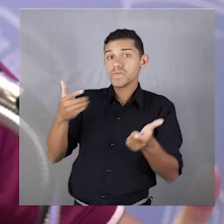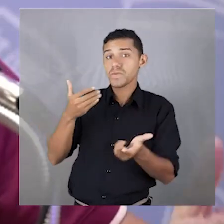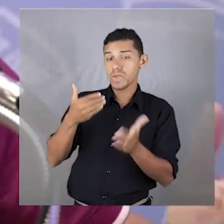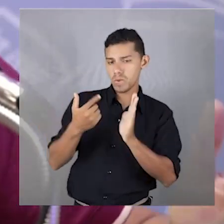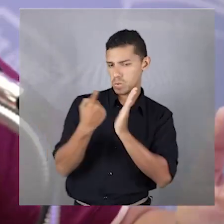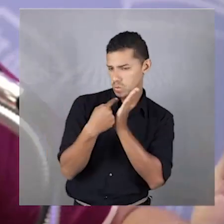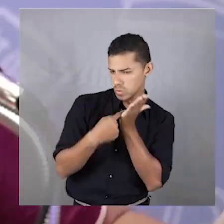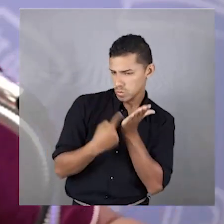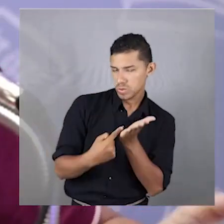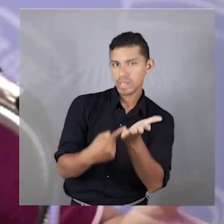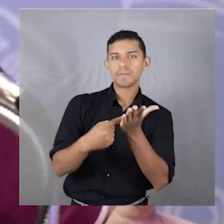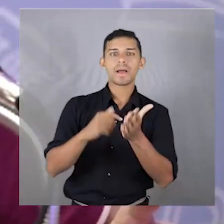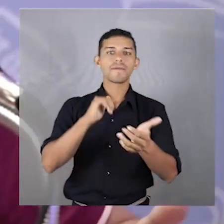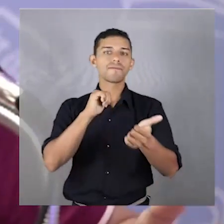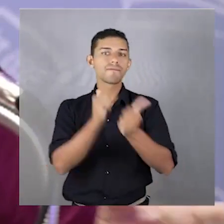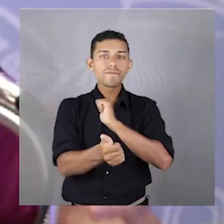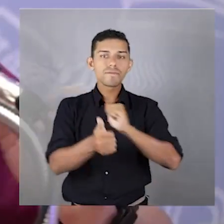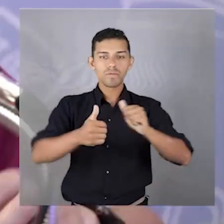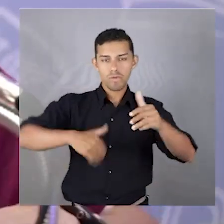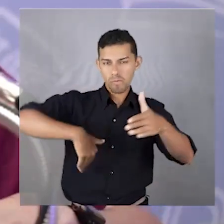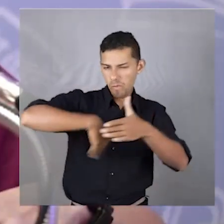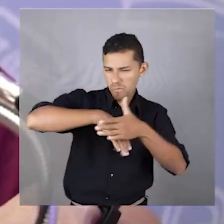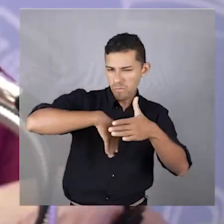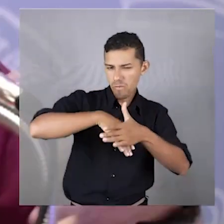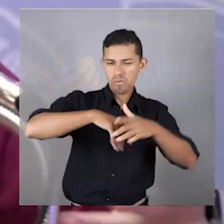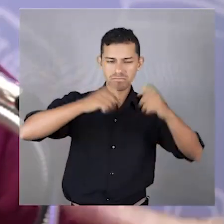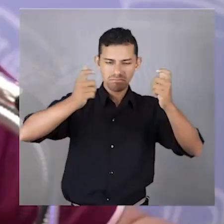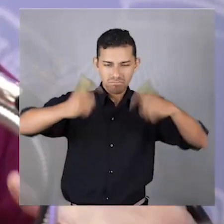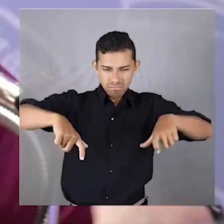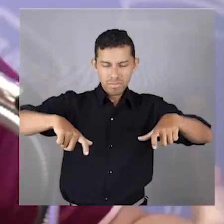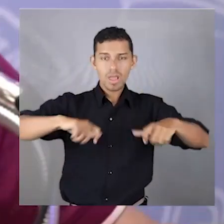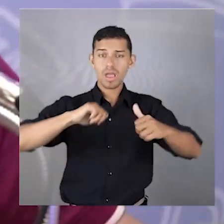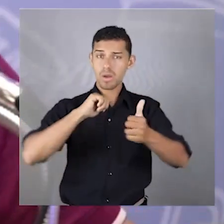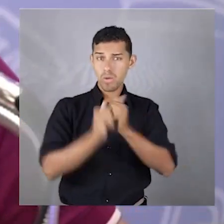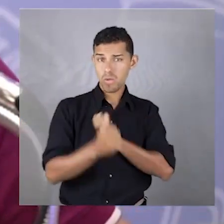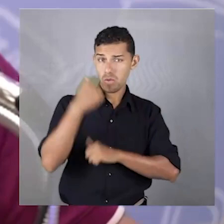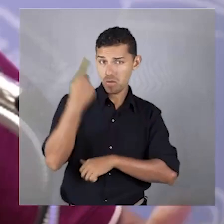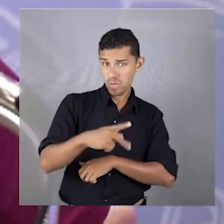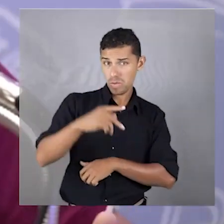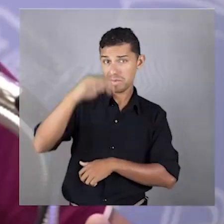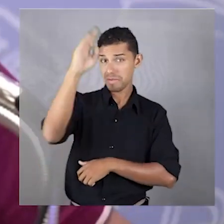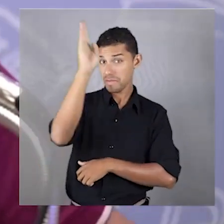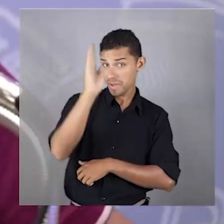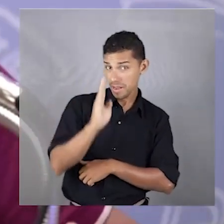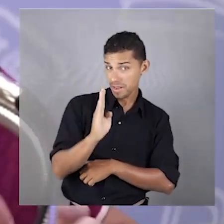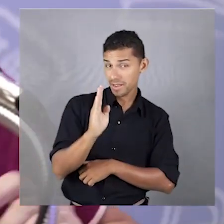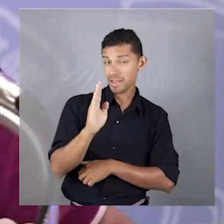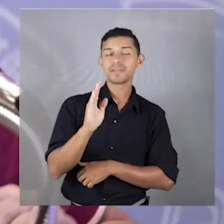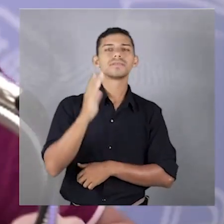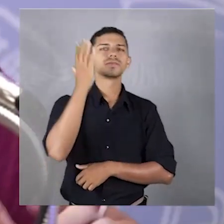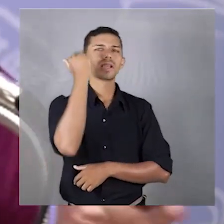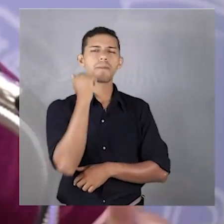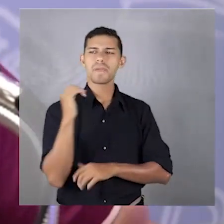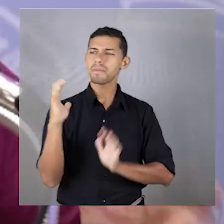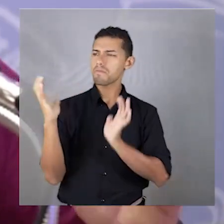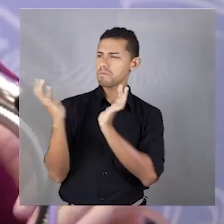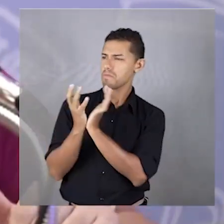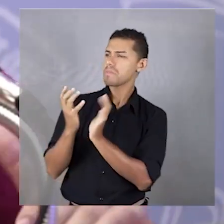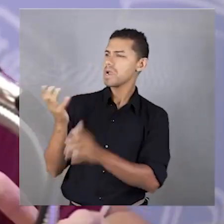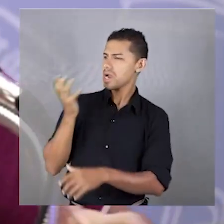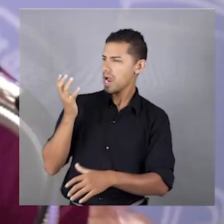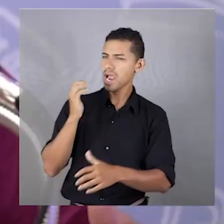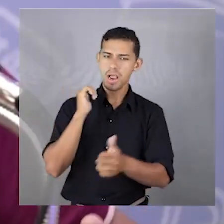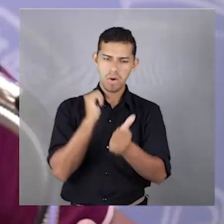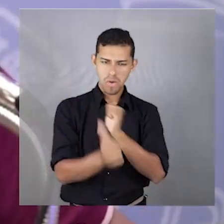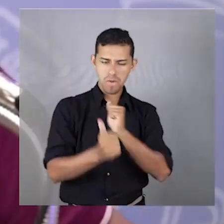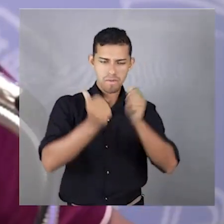aí se a gente fosse falar sobre futebol, aqui a gente sabe que o futebol é um esporte que caracteriza a nossa nação, então minha equipe quer jogar futebol, minha equipe